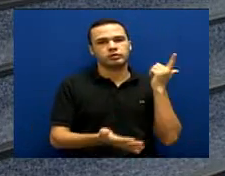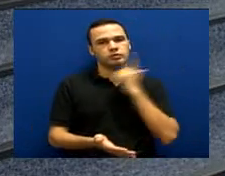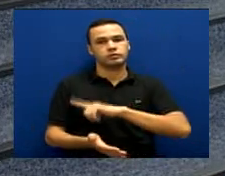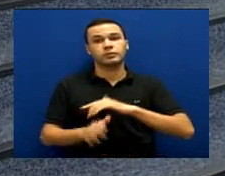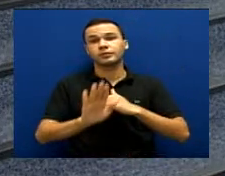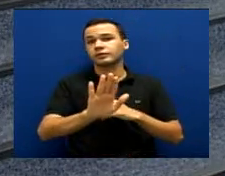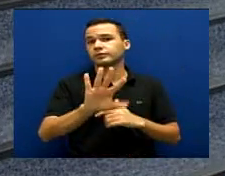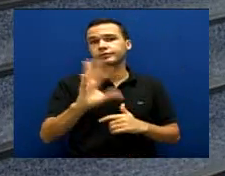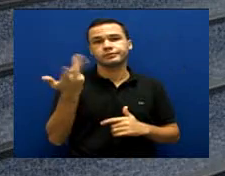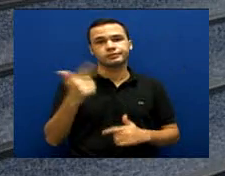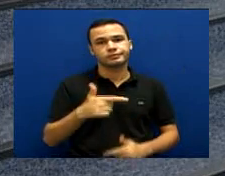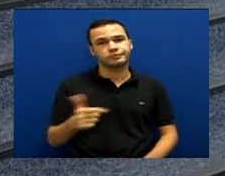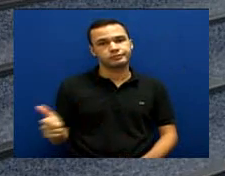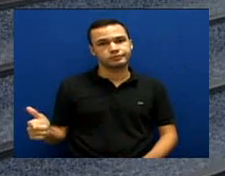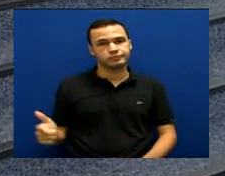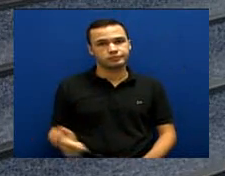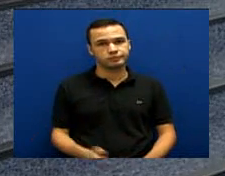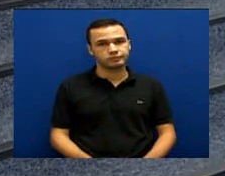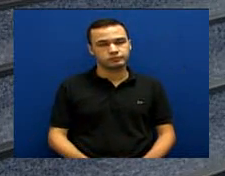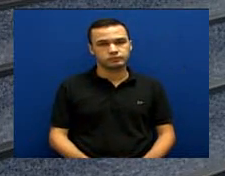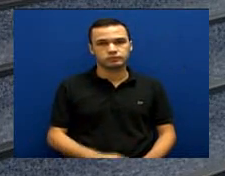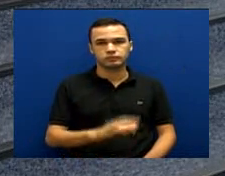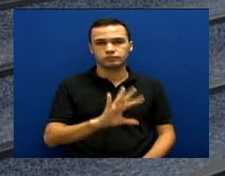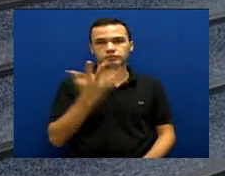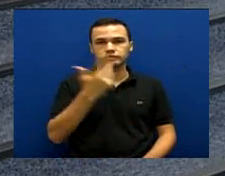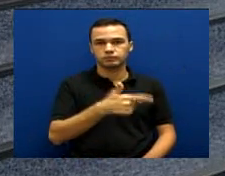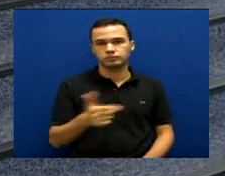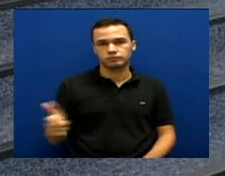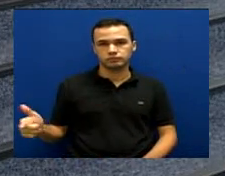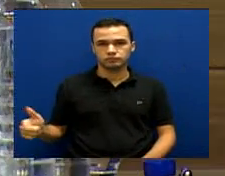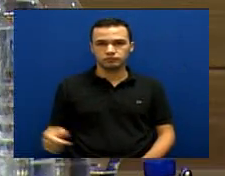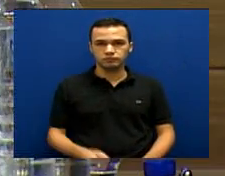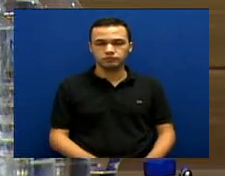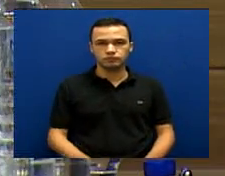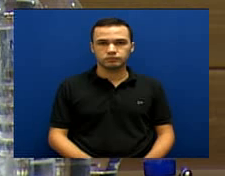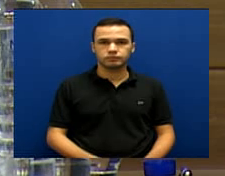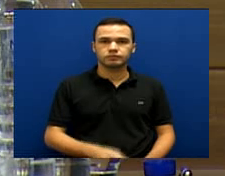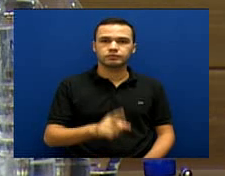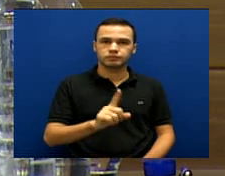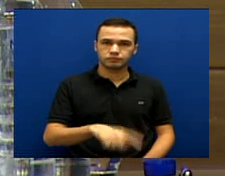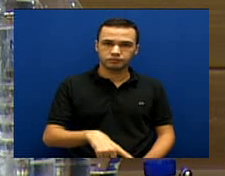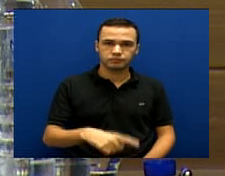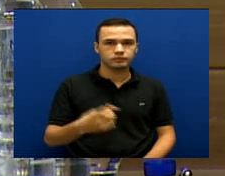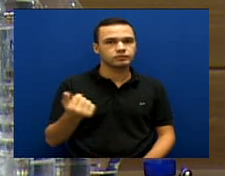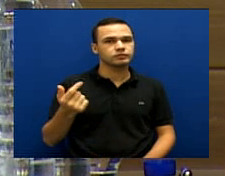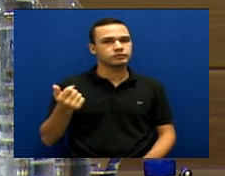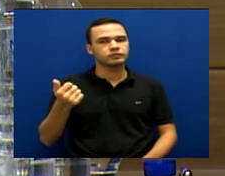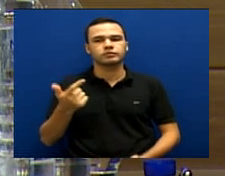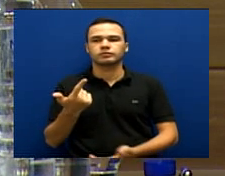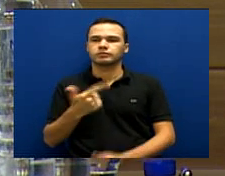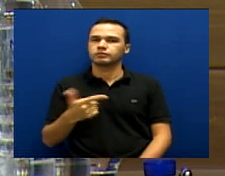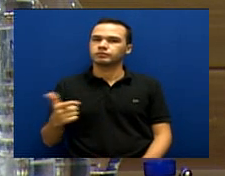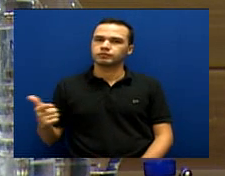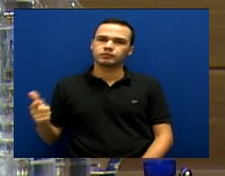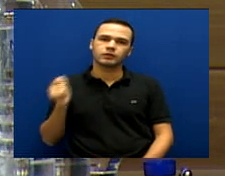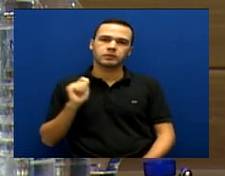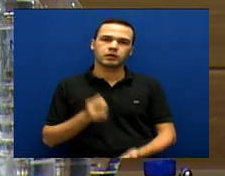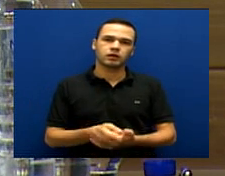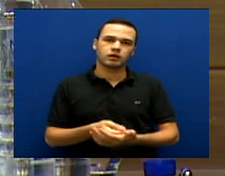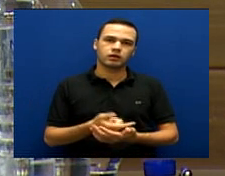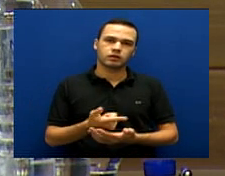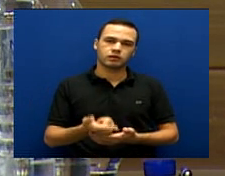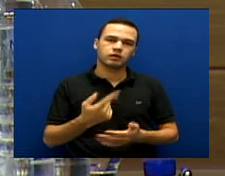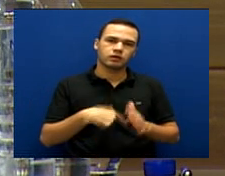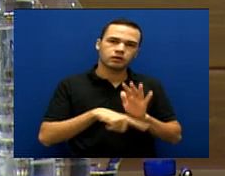aconteceu isso não aconteceu essa senhora e esse recurso para fazer frente